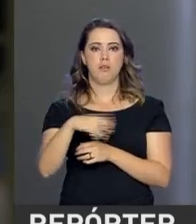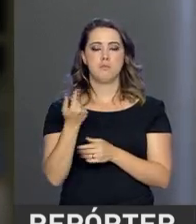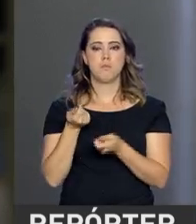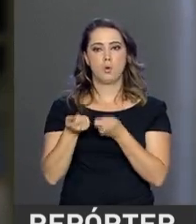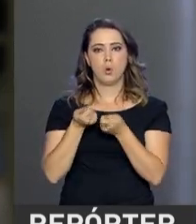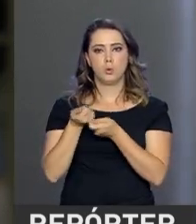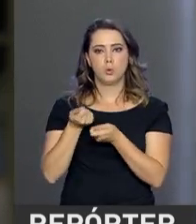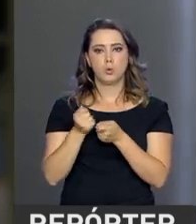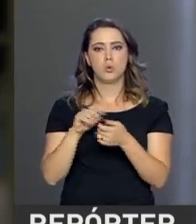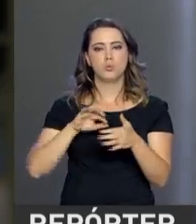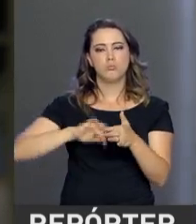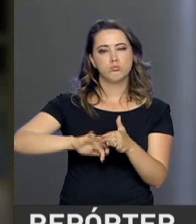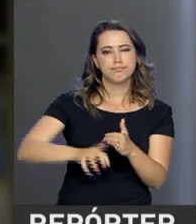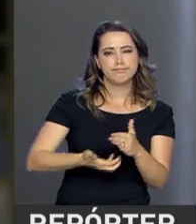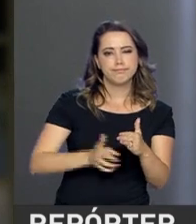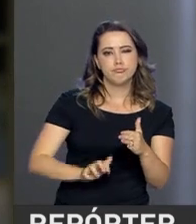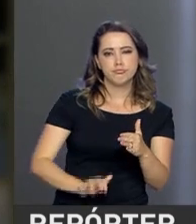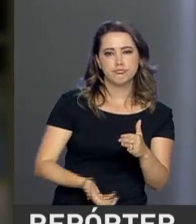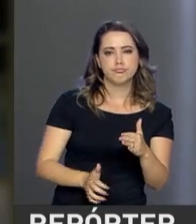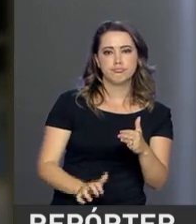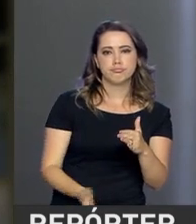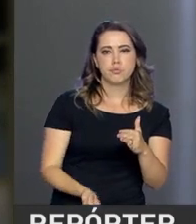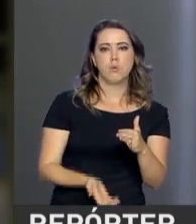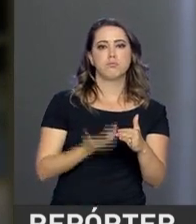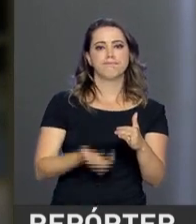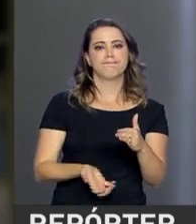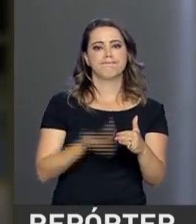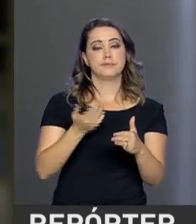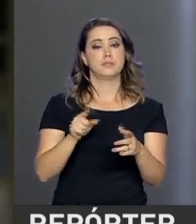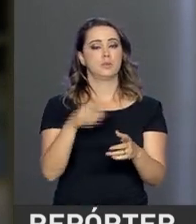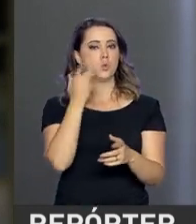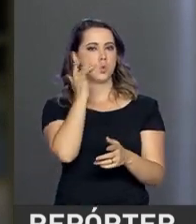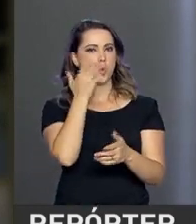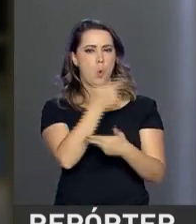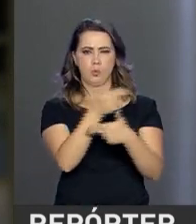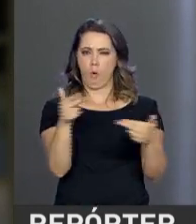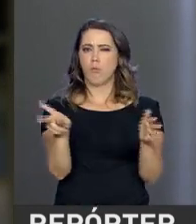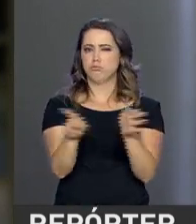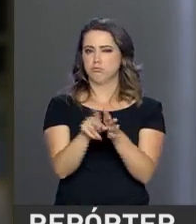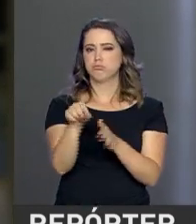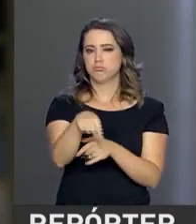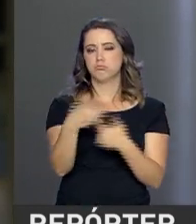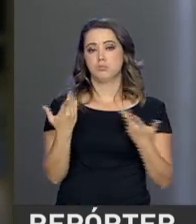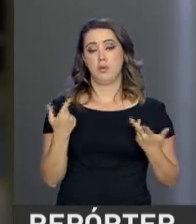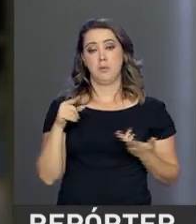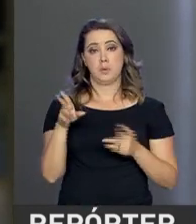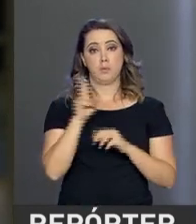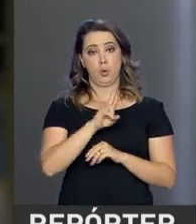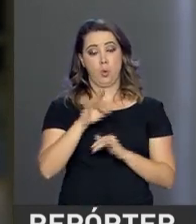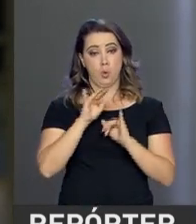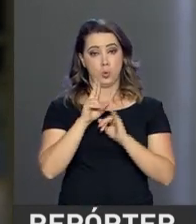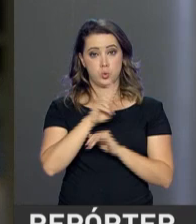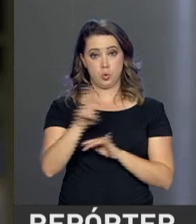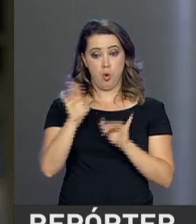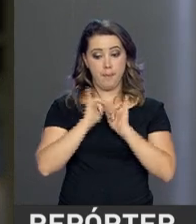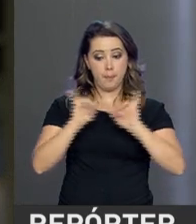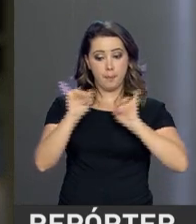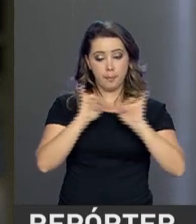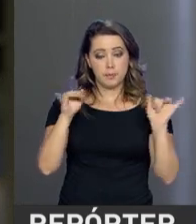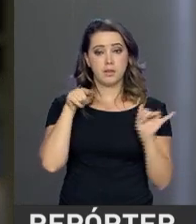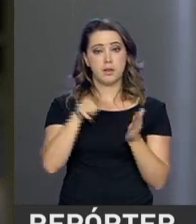do setor essas indicações foram feitas então nesta quarta-feira os nomes foram publicados no diário oficial da união